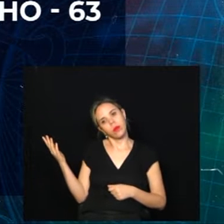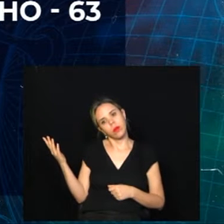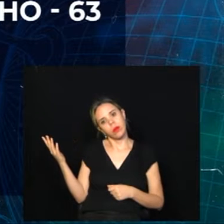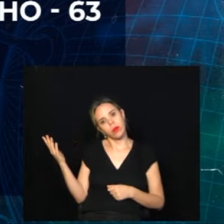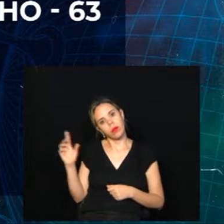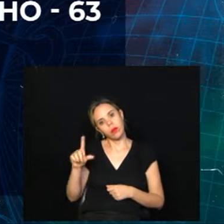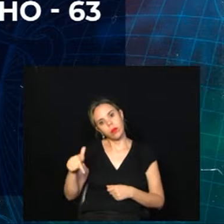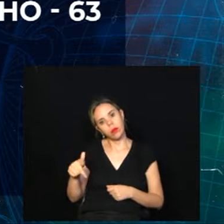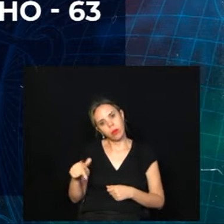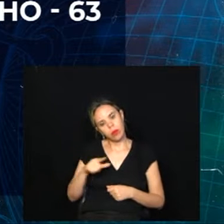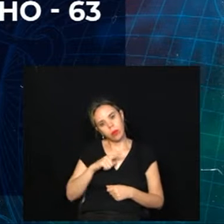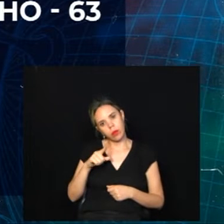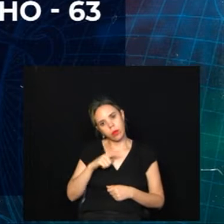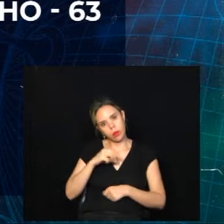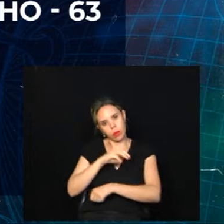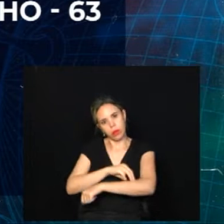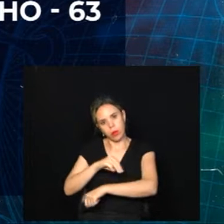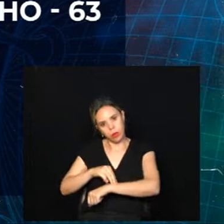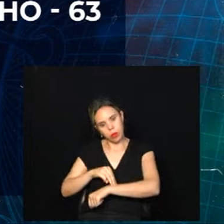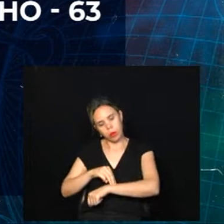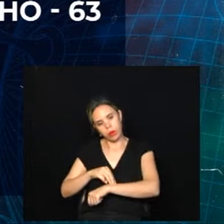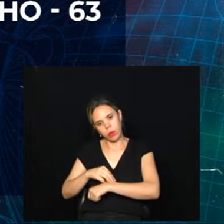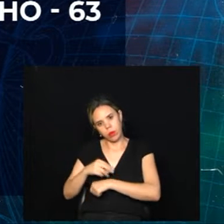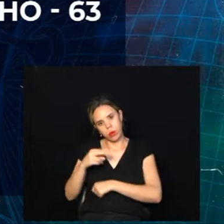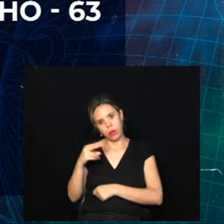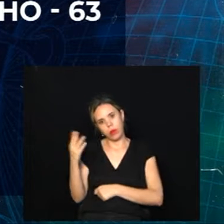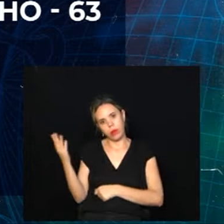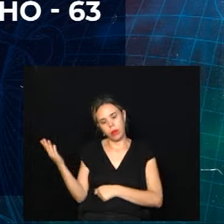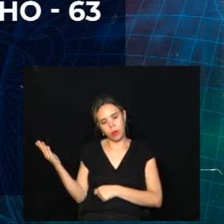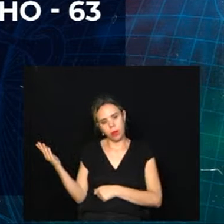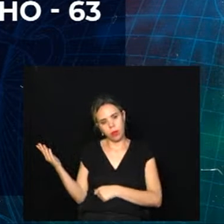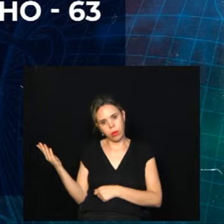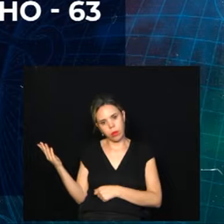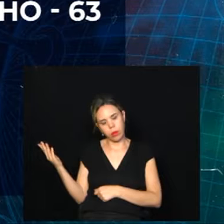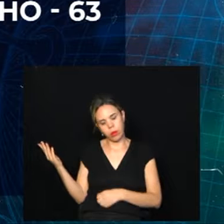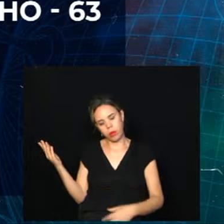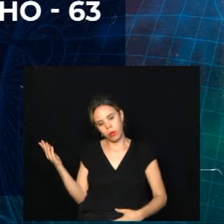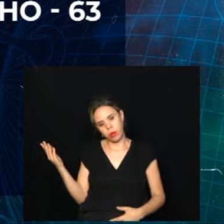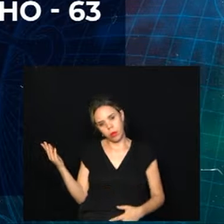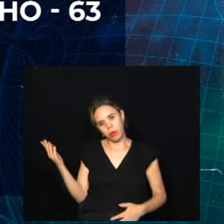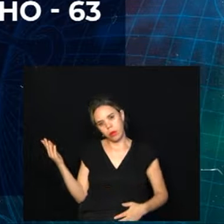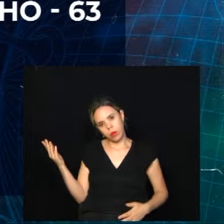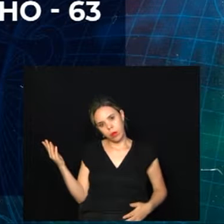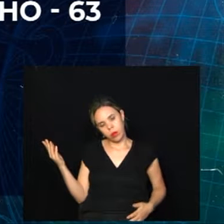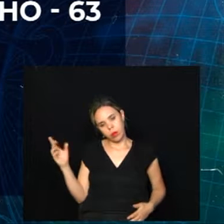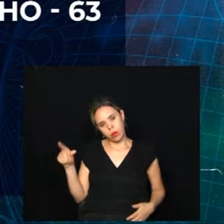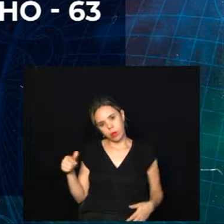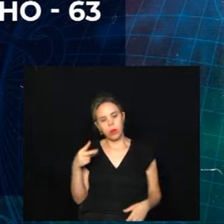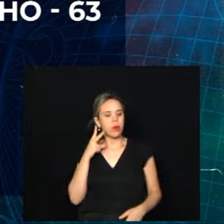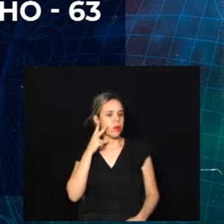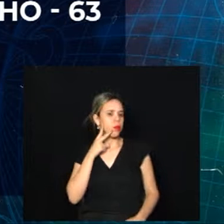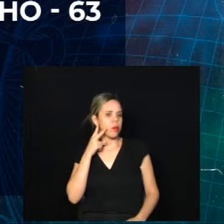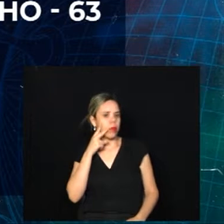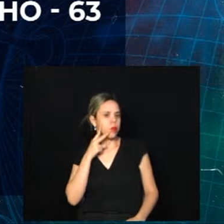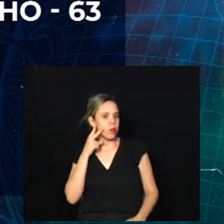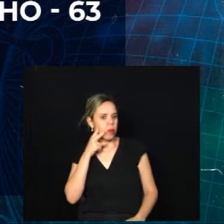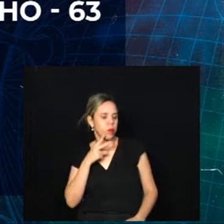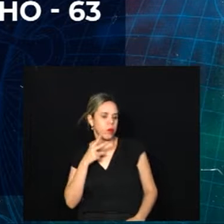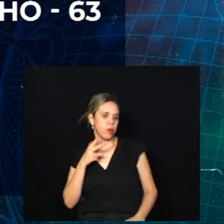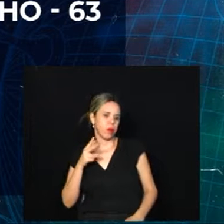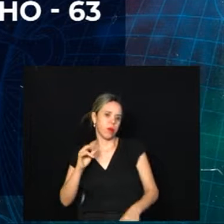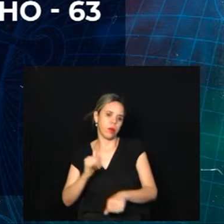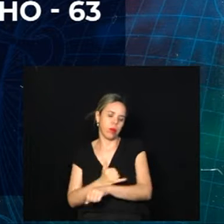Na sequência, temos Montemor, com 212 mortes confirmadas devido à Covid. Vinhedo, com